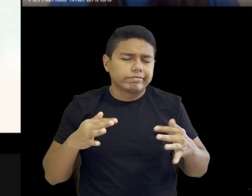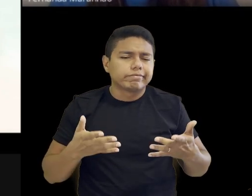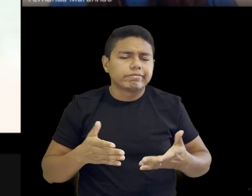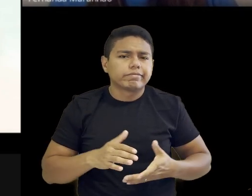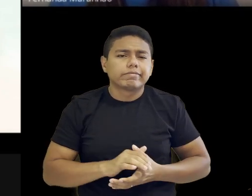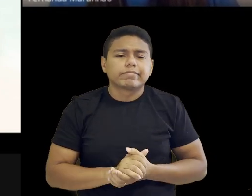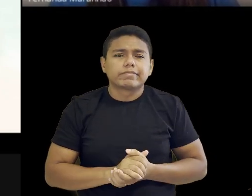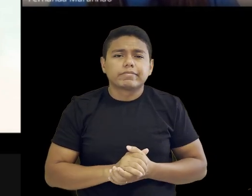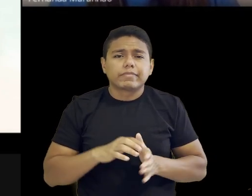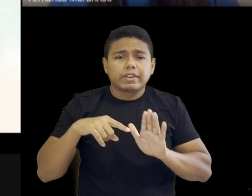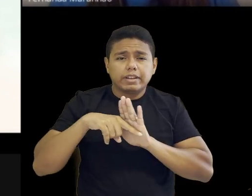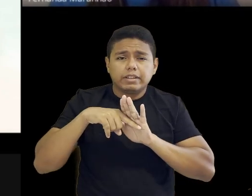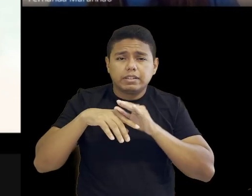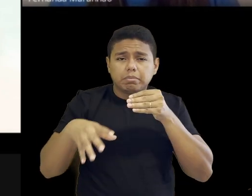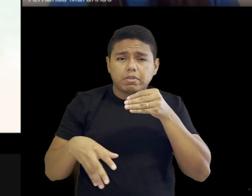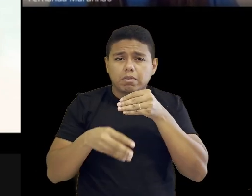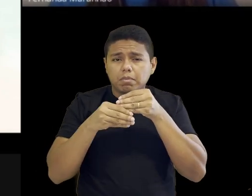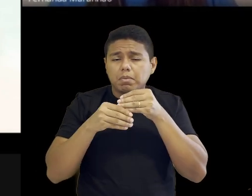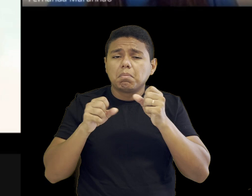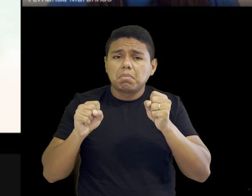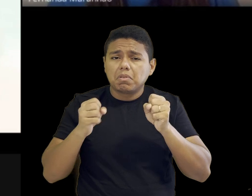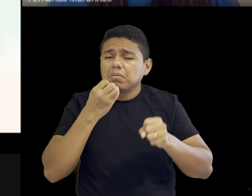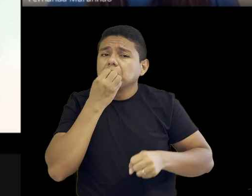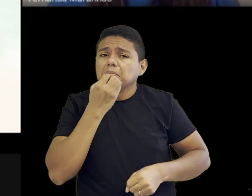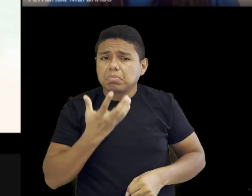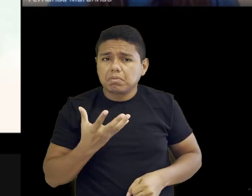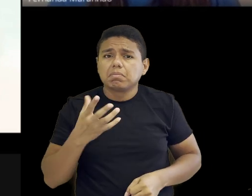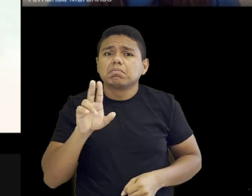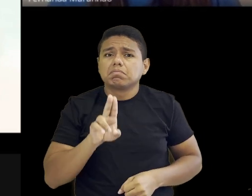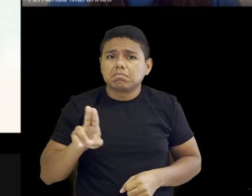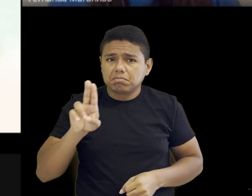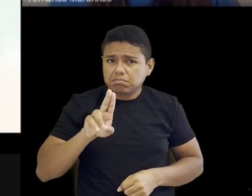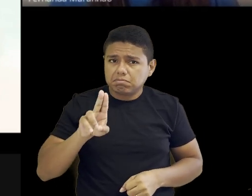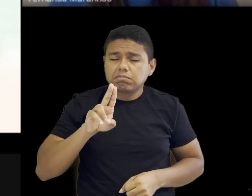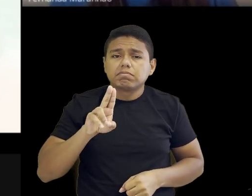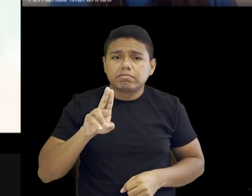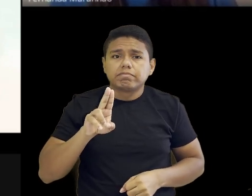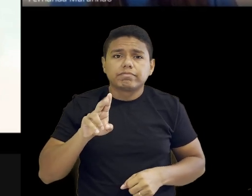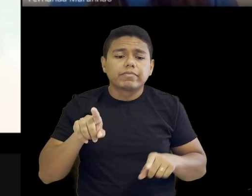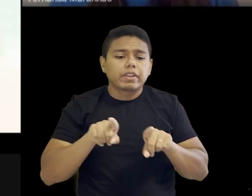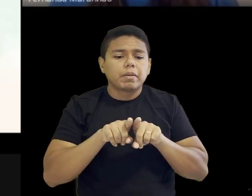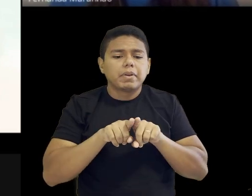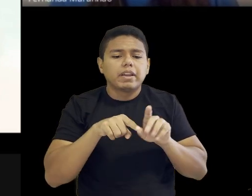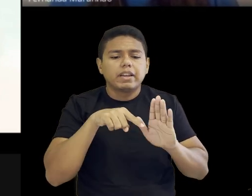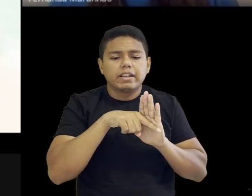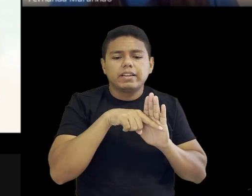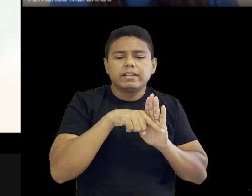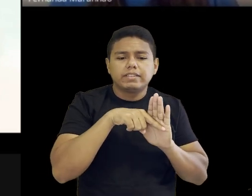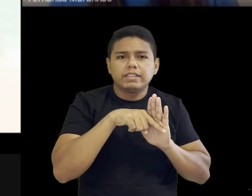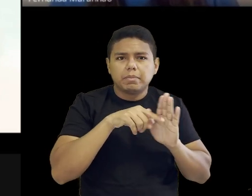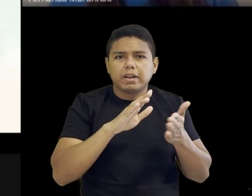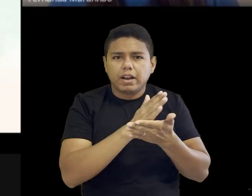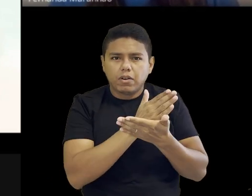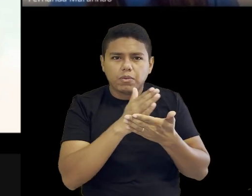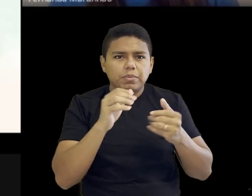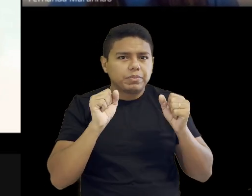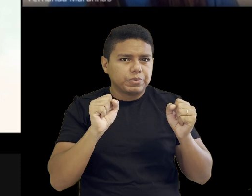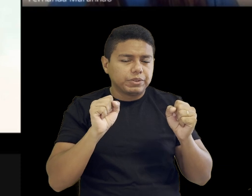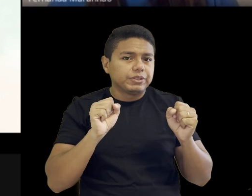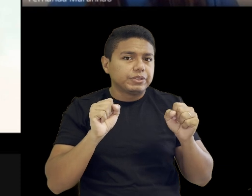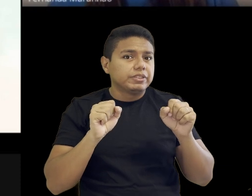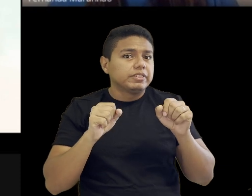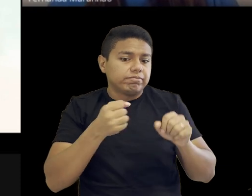dor à mobilização uterina. Os exames complementares podem ser úteis e o leucograma normalmente virá